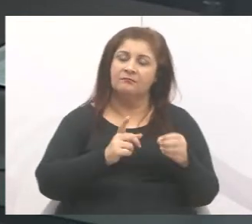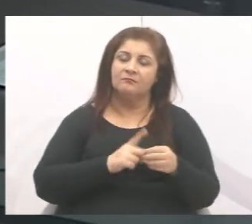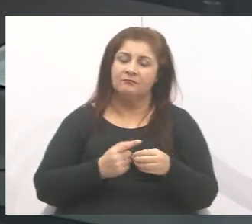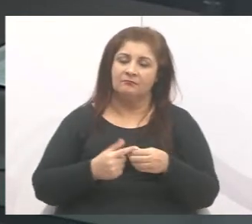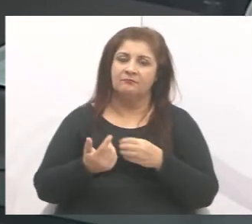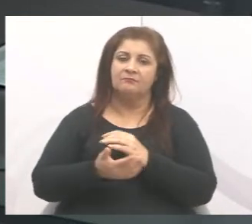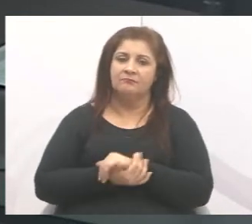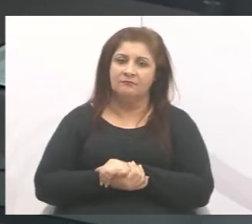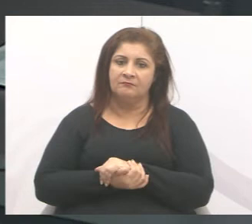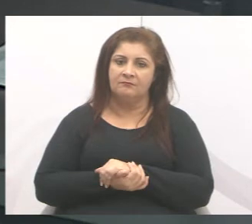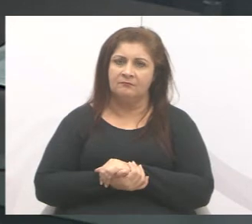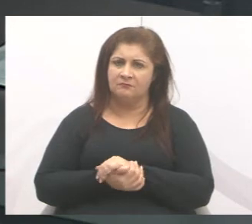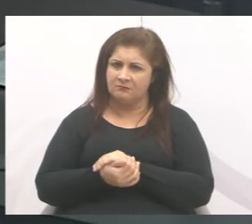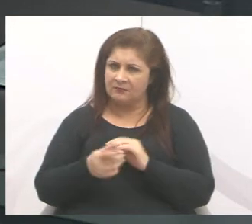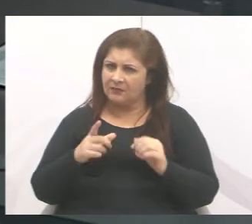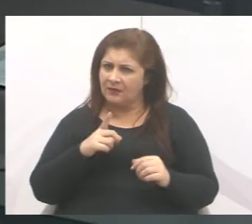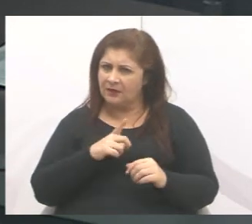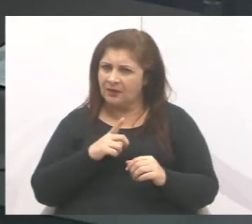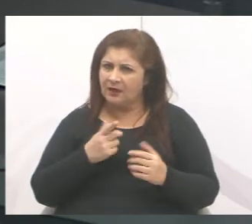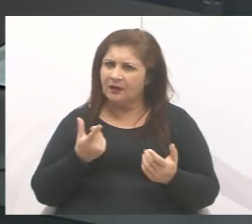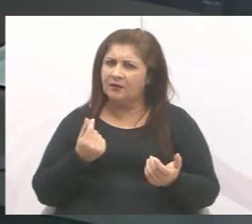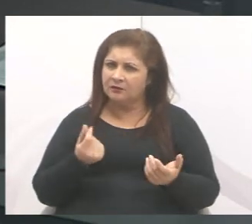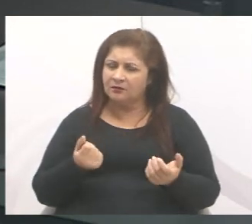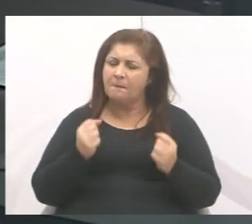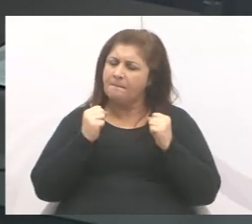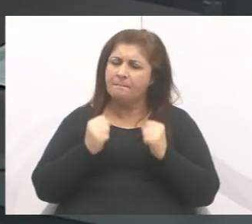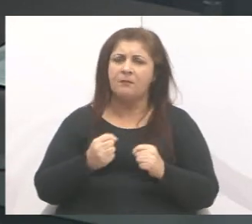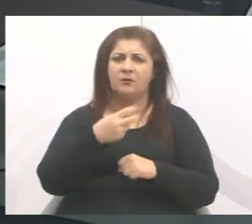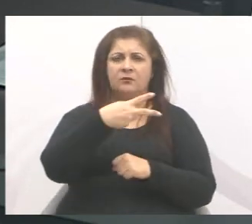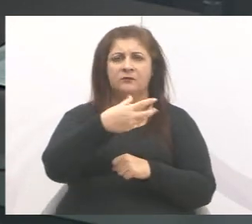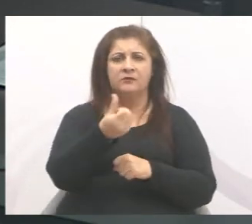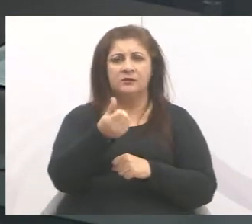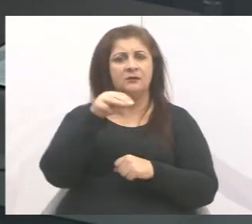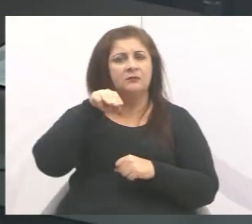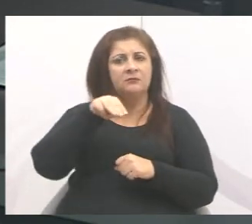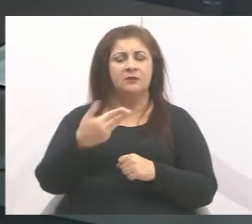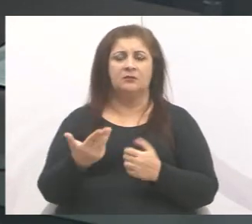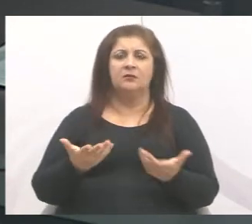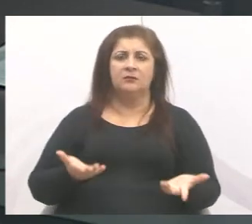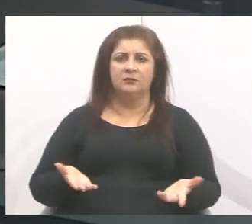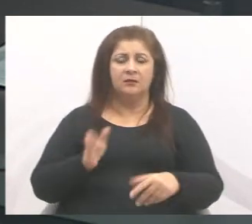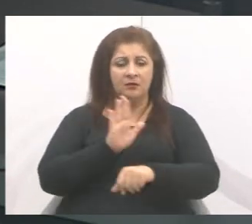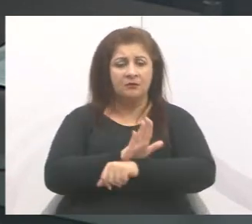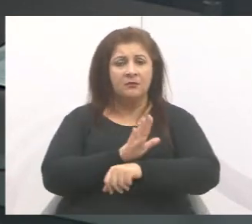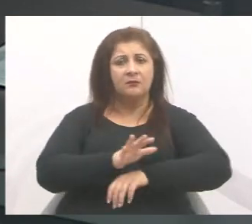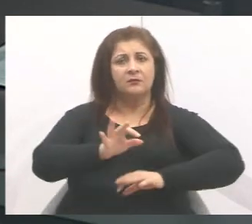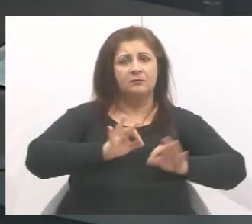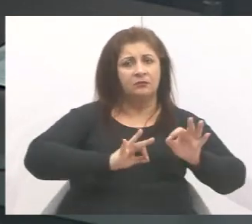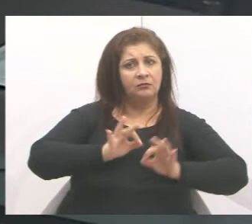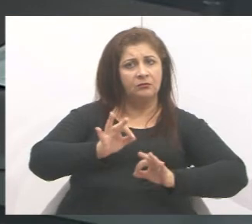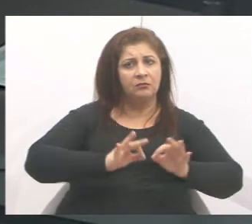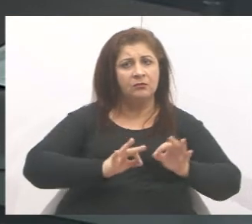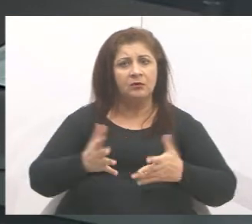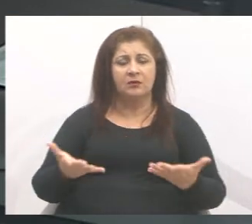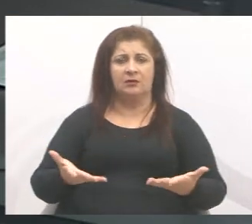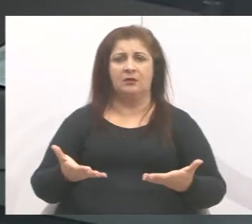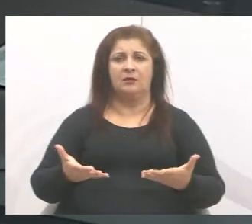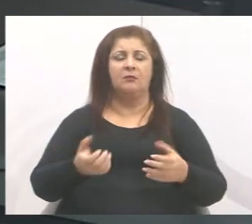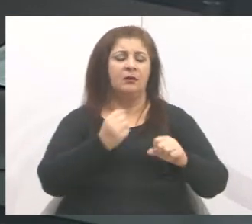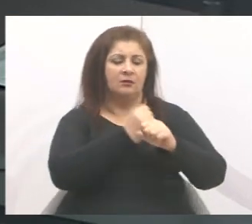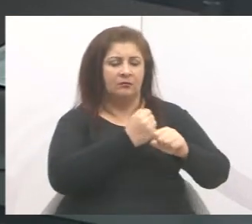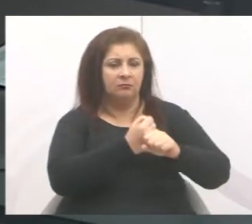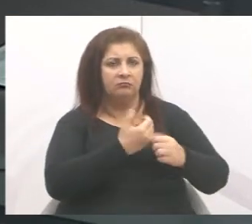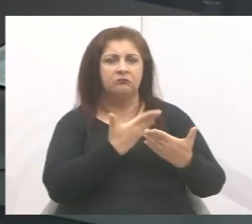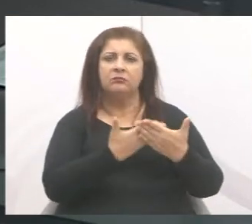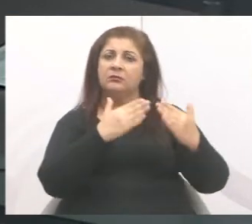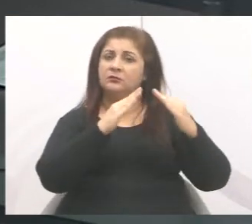município, né? Há espaço, dentre esses 26 milhões, para a gente fazer programas de revitalizar escolas, de